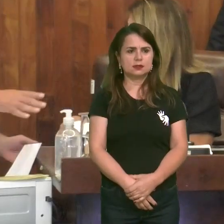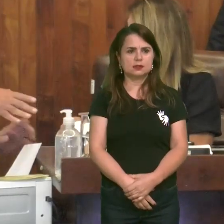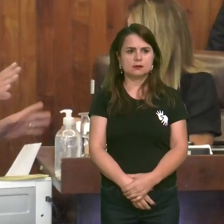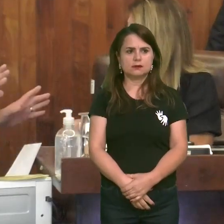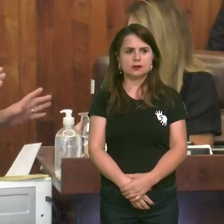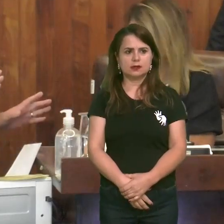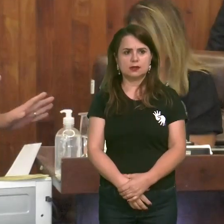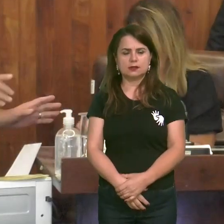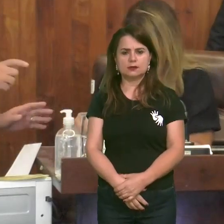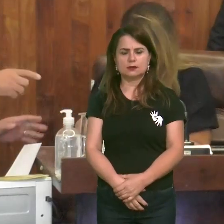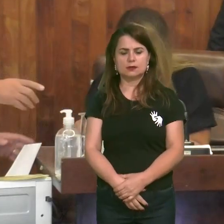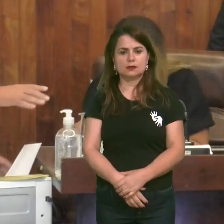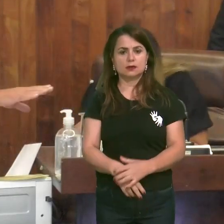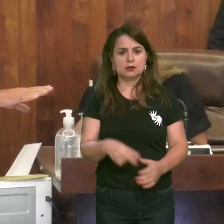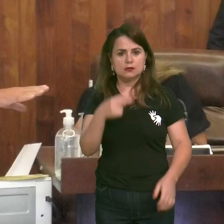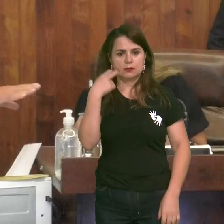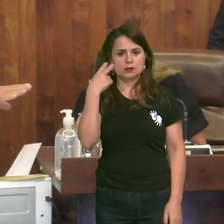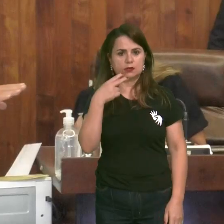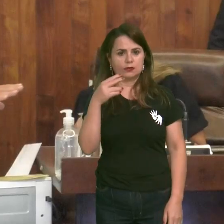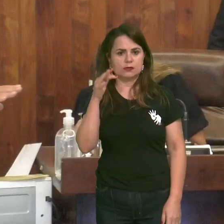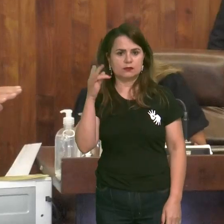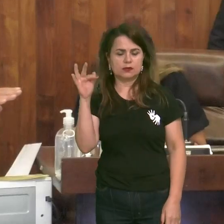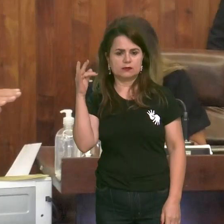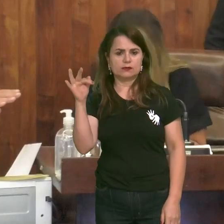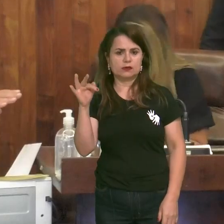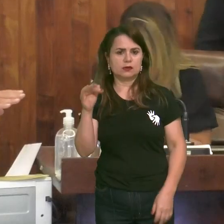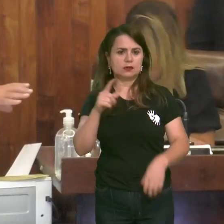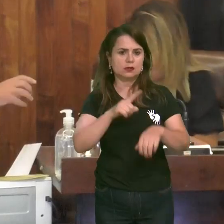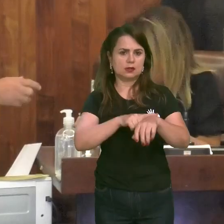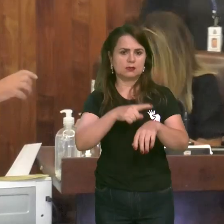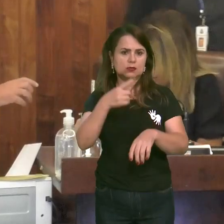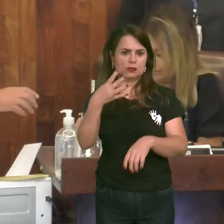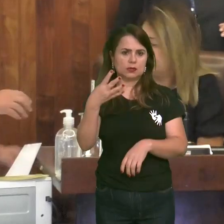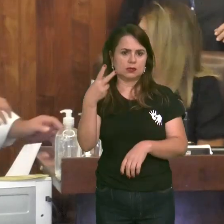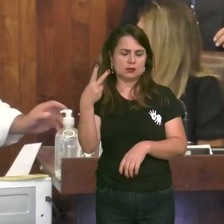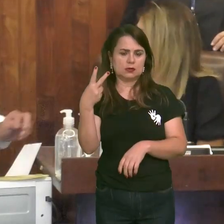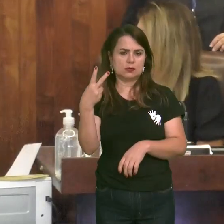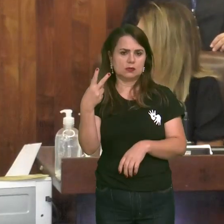Vereador Fefin dispõe de 42 minutos